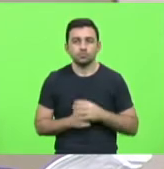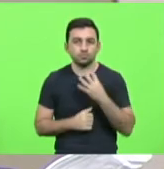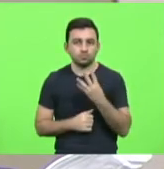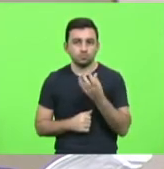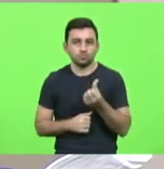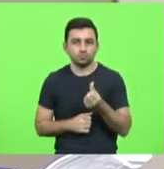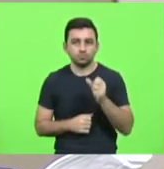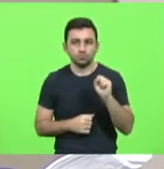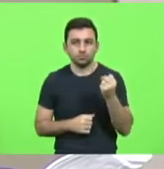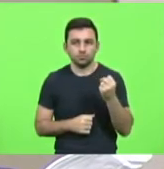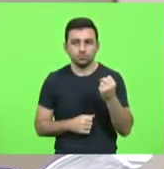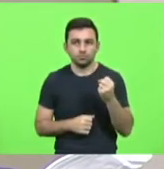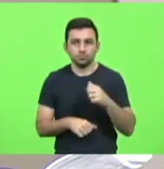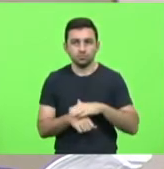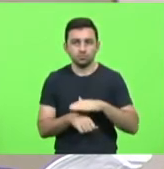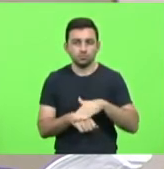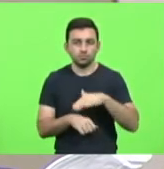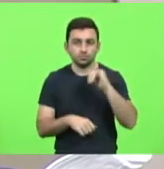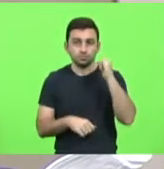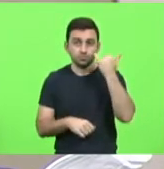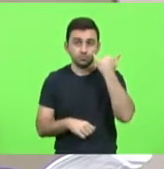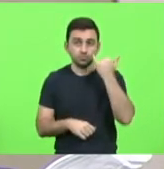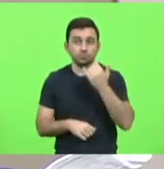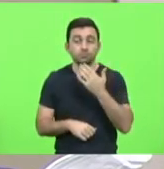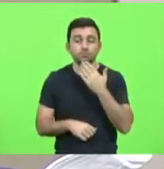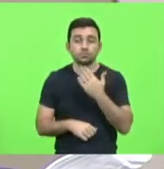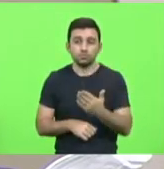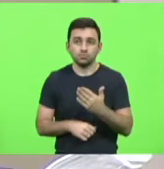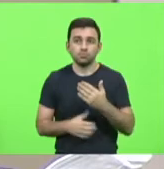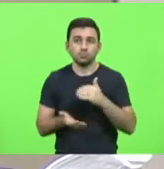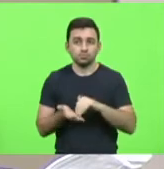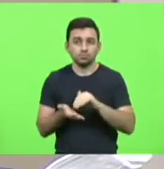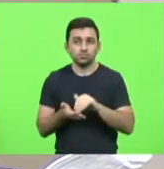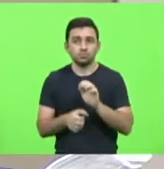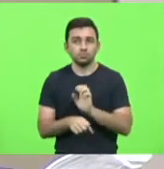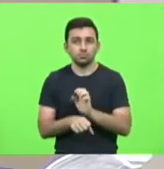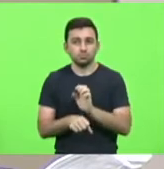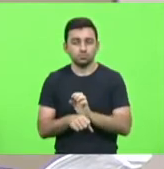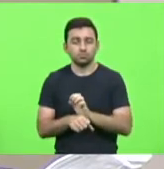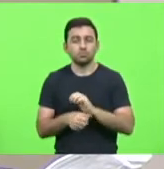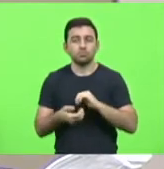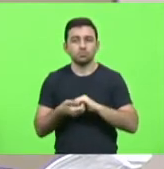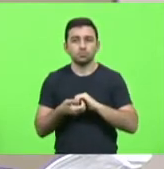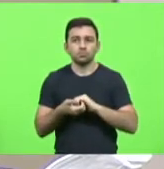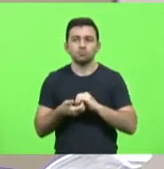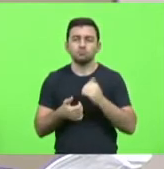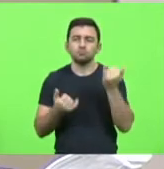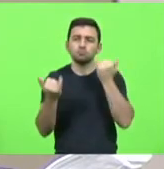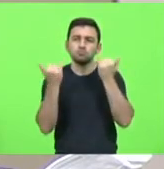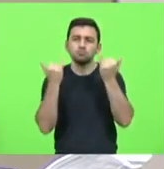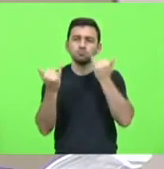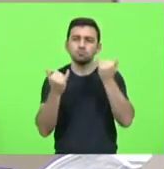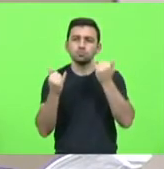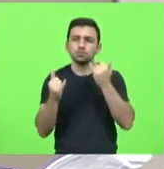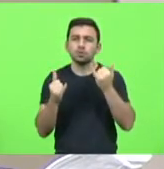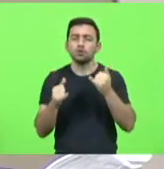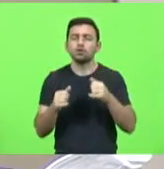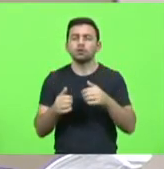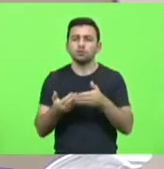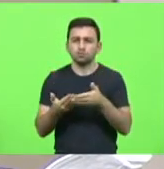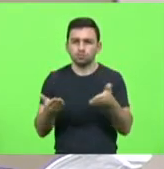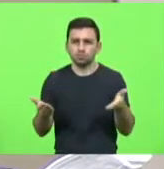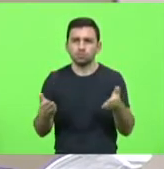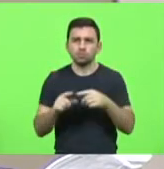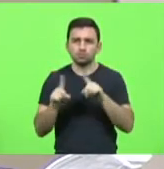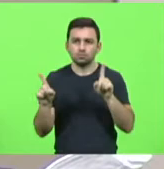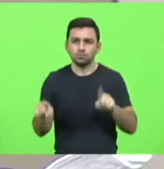468, autor deputado Gessé Lopes, solicitando ao secretário de Estado da Casa Civil informações acerca da lotação de servidores civis na